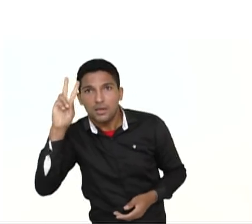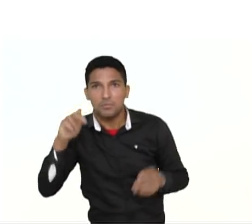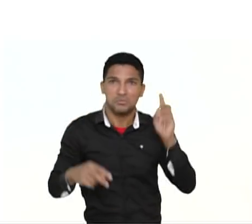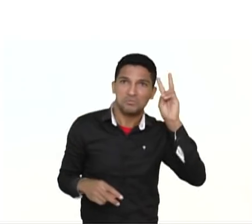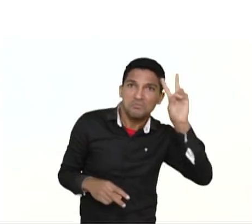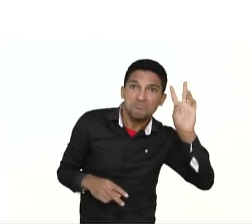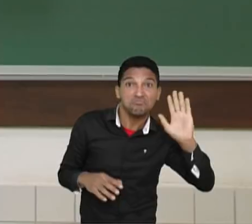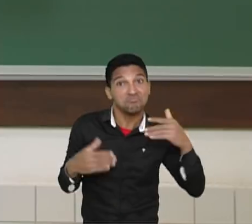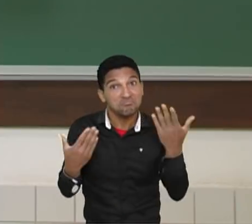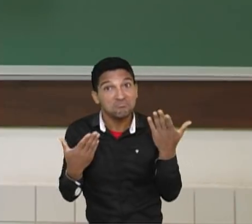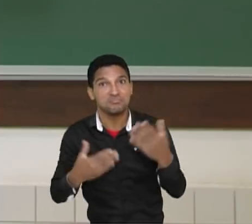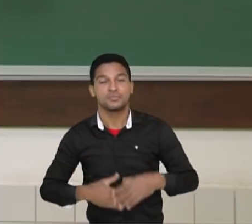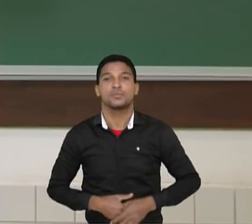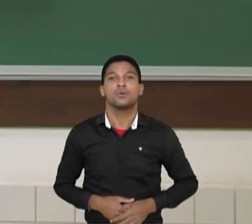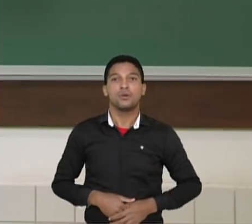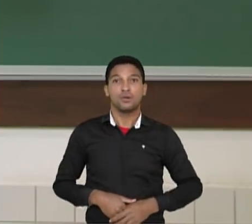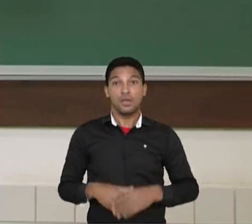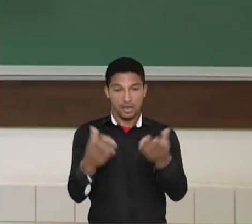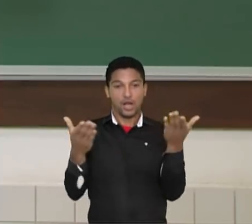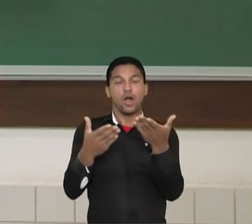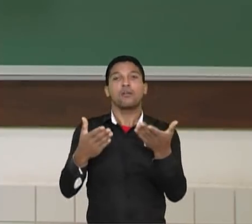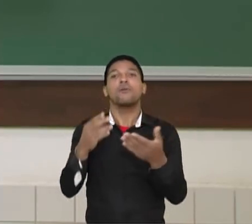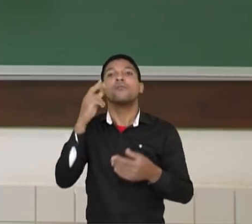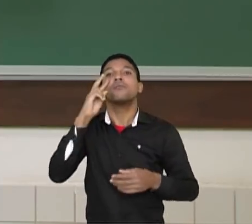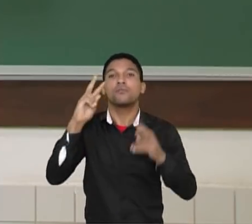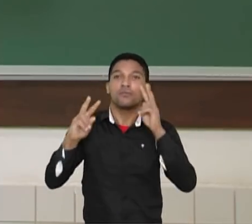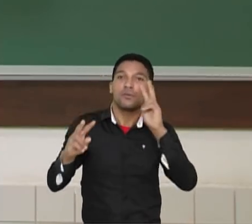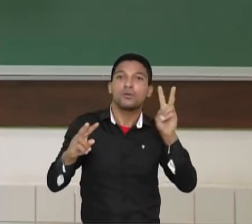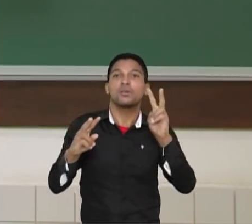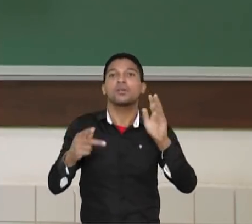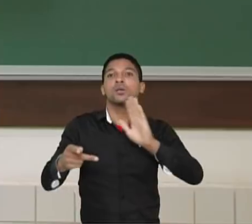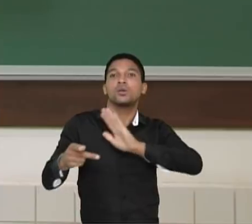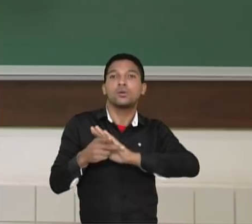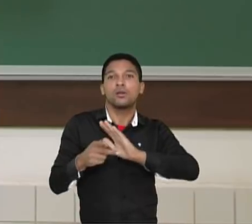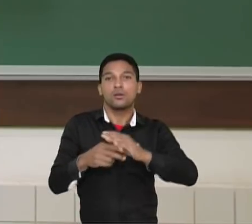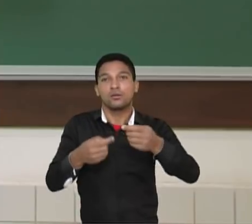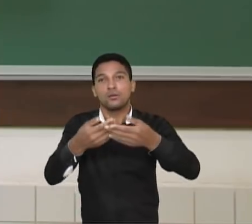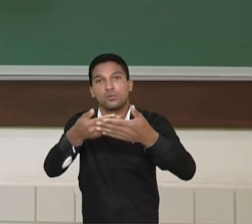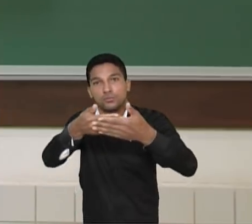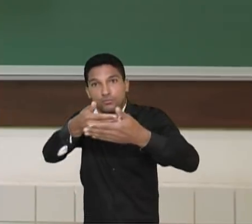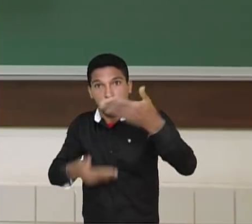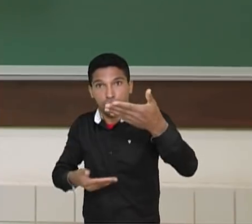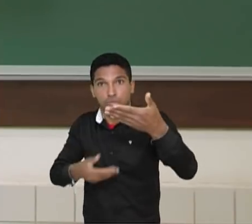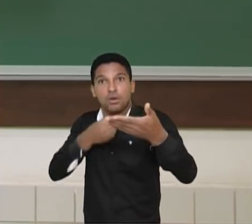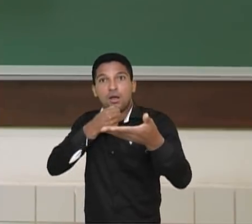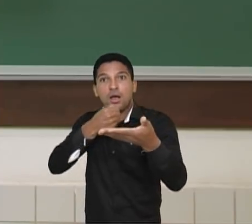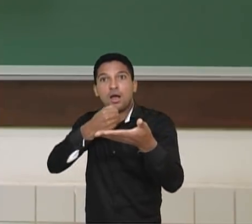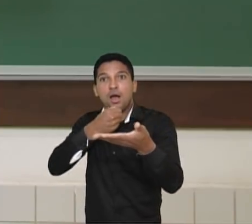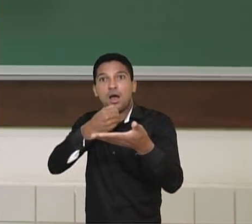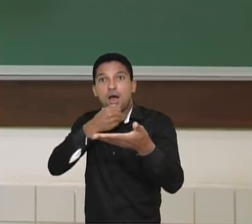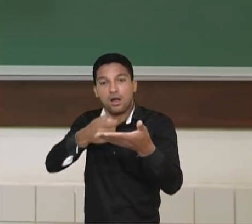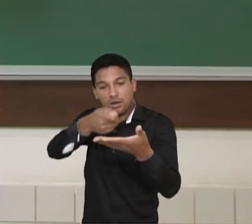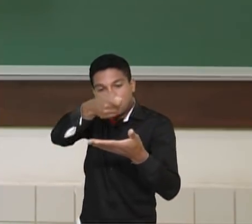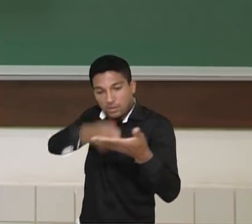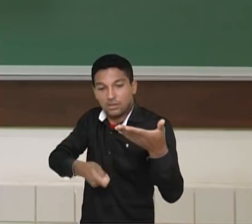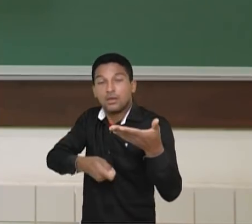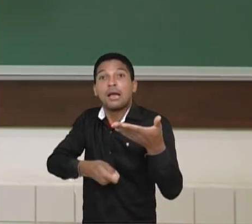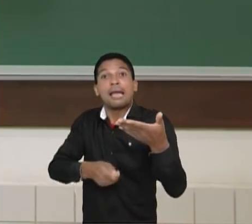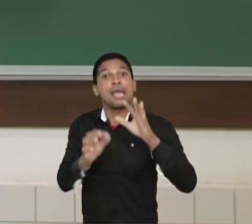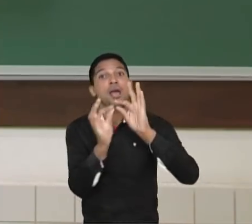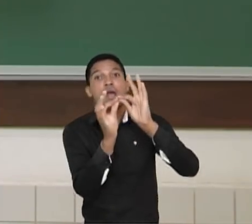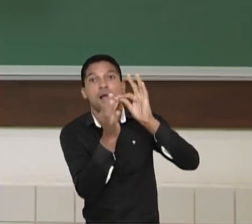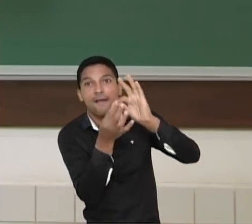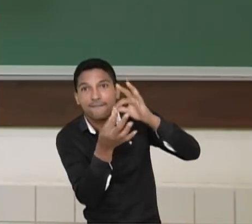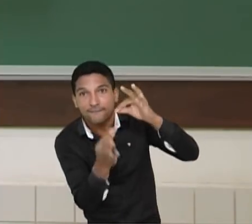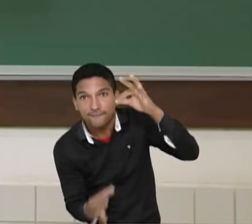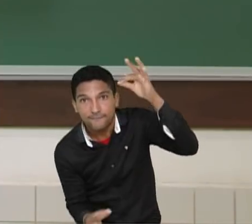ler a partir de agora trechos de uma reportagem. Por que trechos, professor? Porque a reportagem ela é muito longa, geralmente, tá?